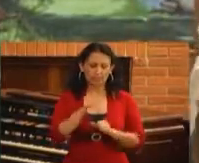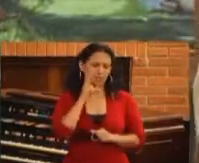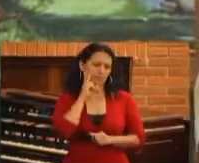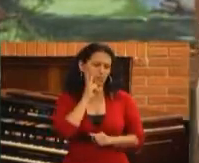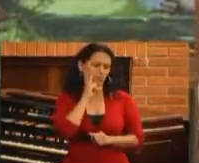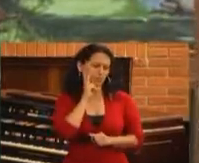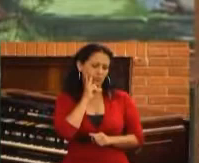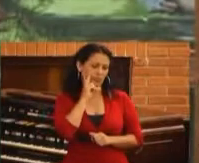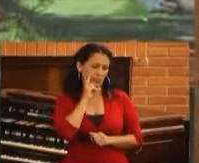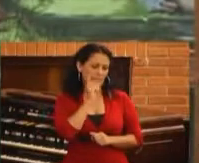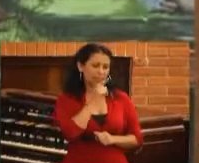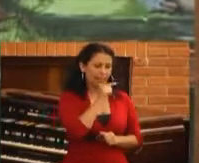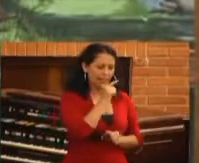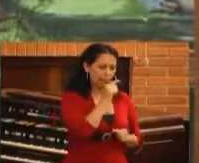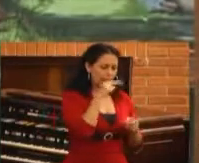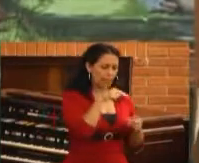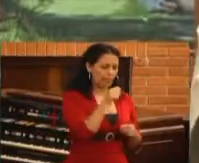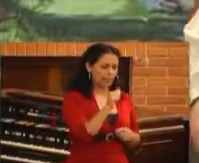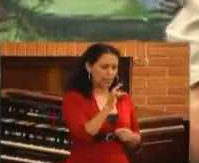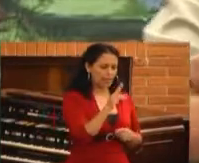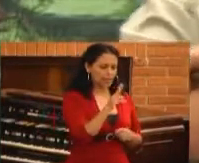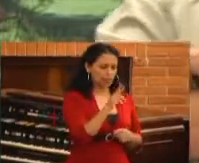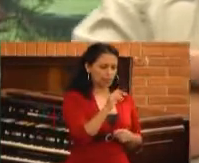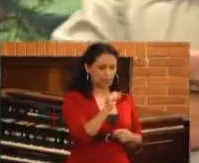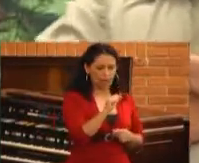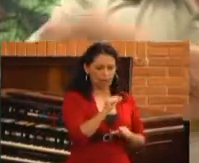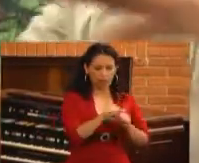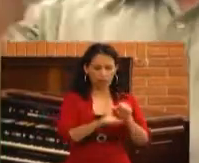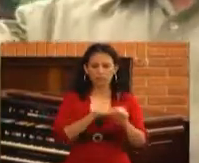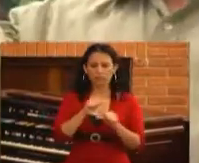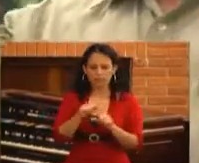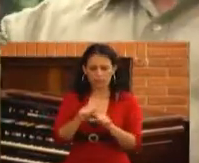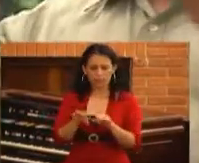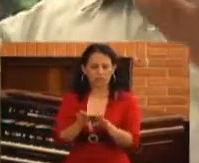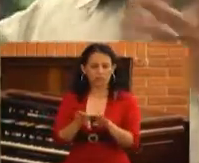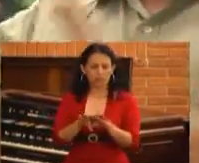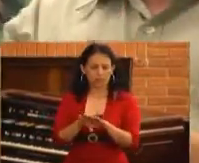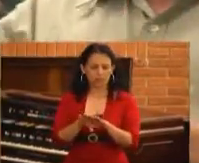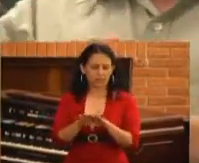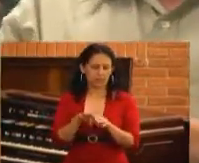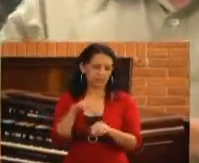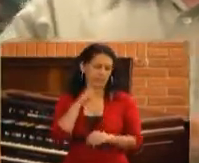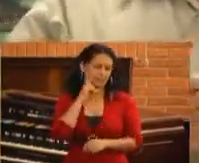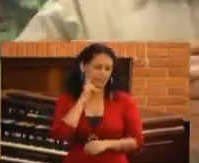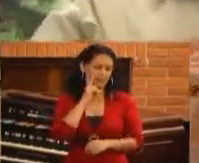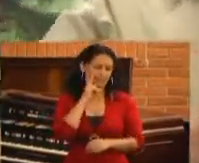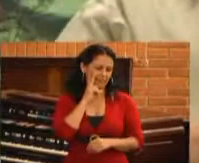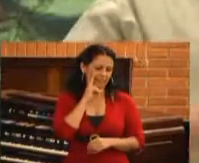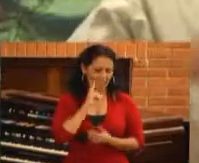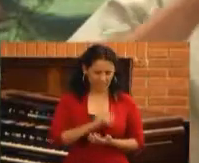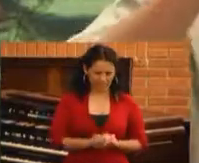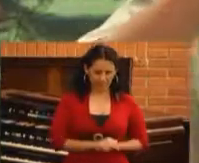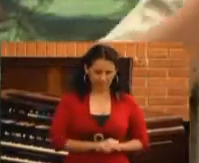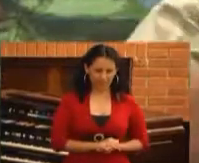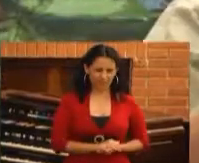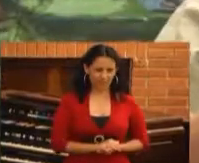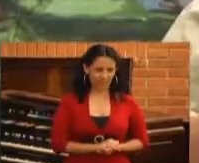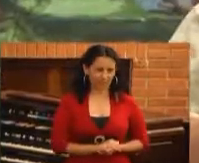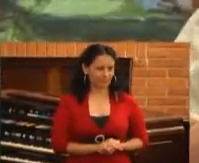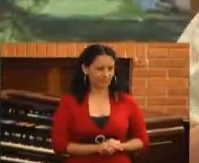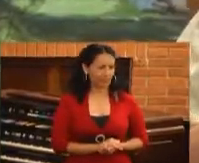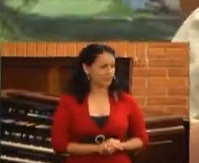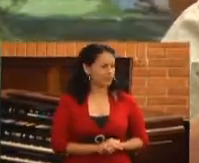coisa natural por uma outra coisa natural, mas excepcional. Dr. Adalton